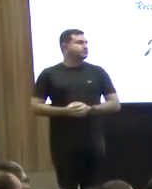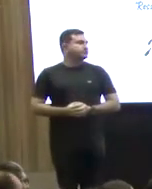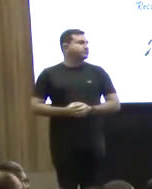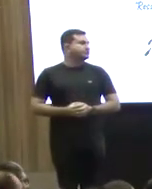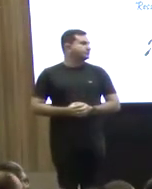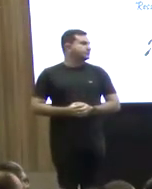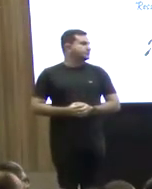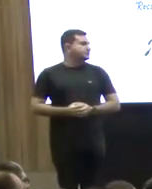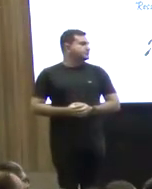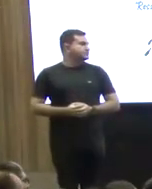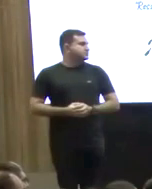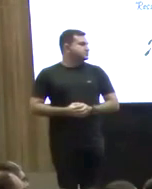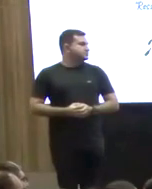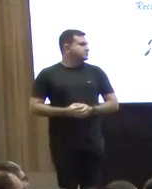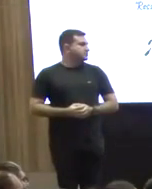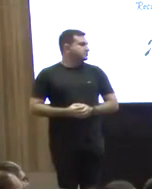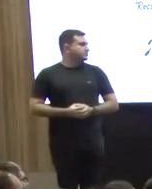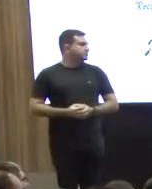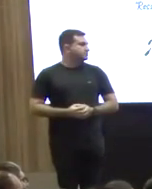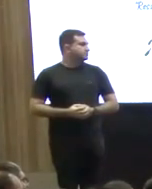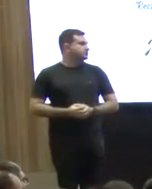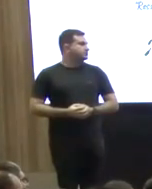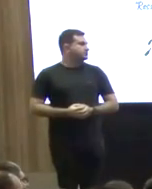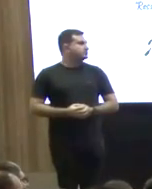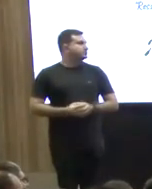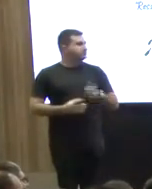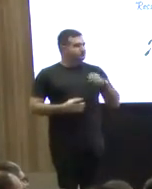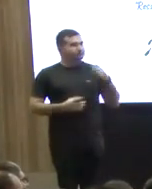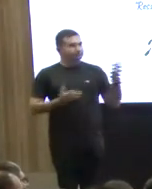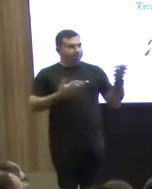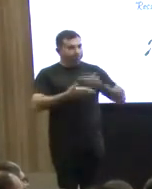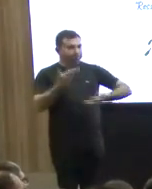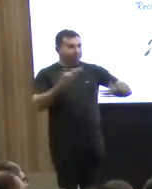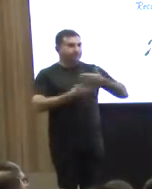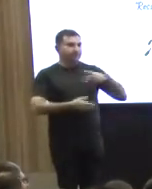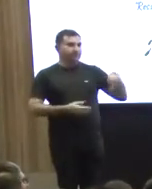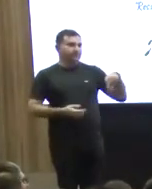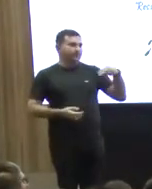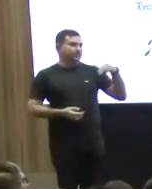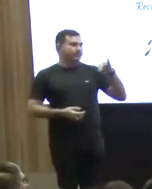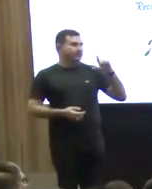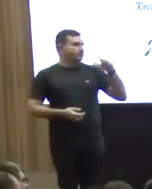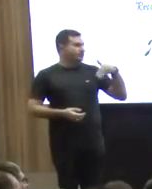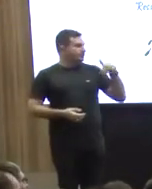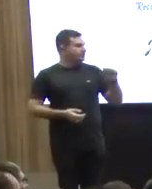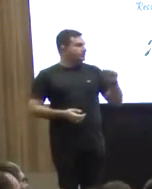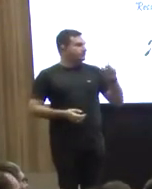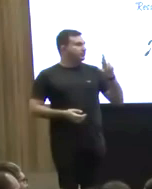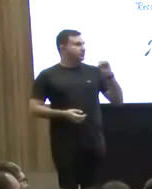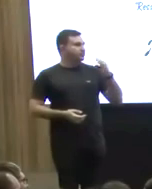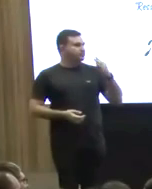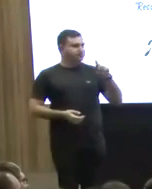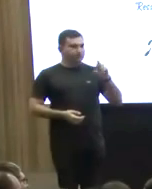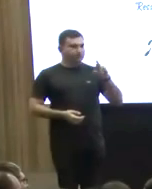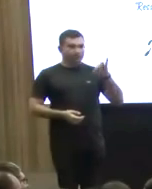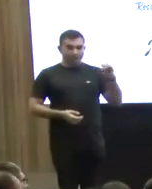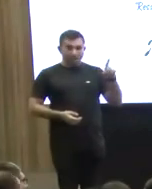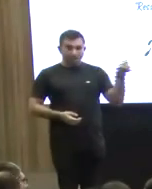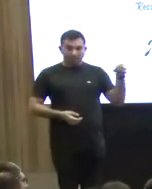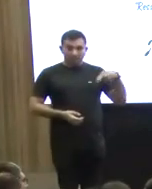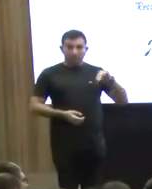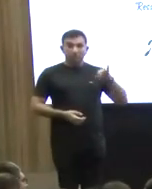Vamos nos colocar conjuntamente. Fica à vontade, professora Nilma, Rogério. A professora Nilma Lino Gomes